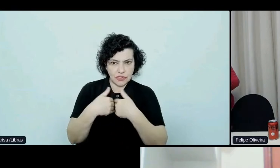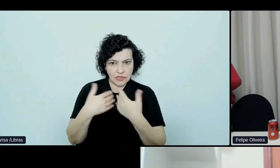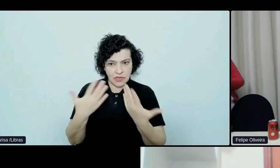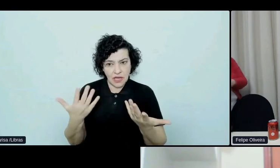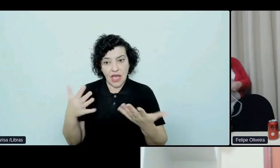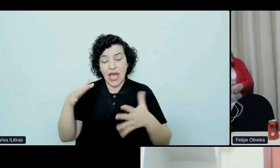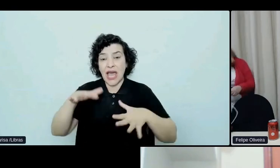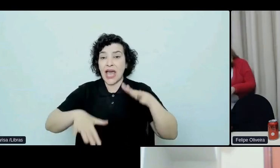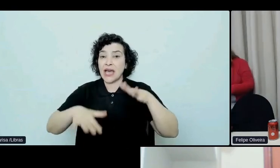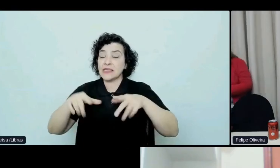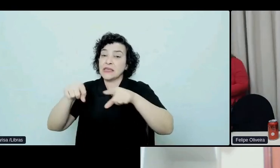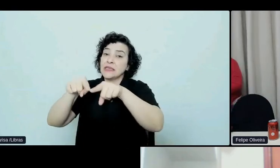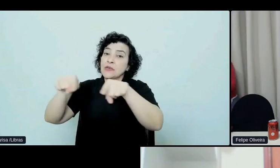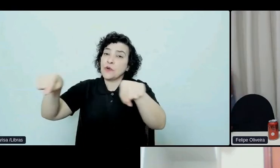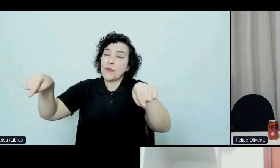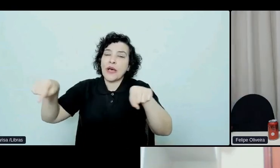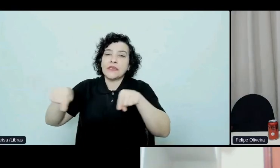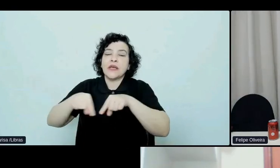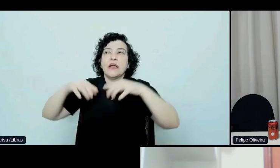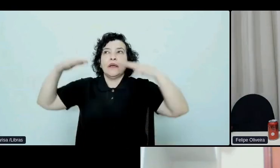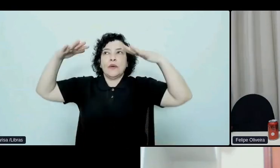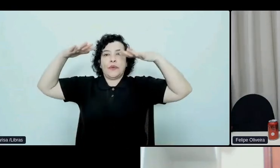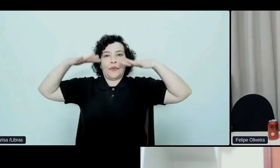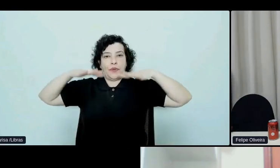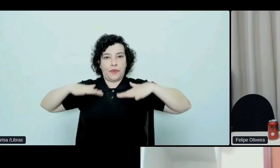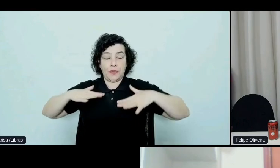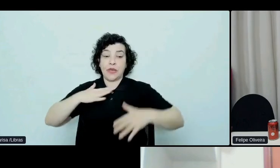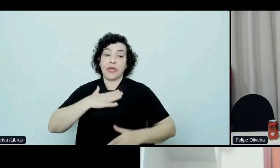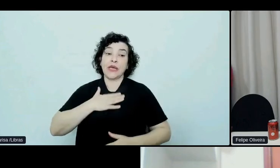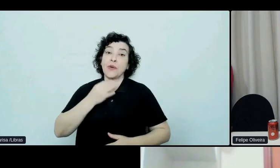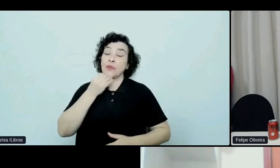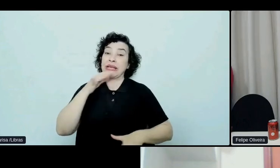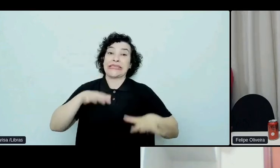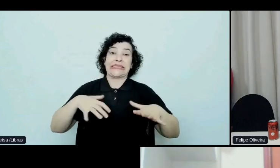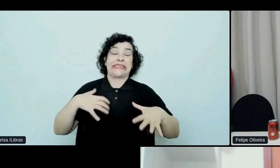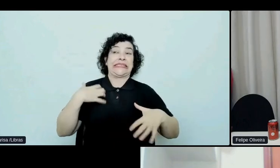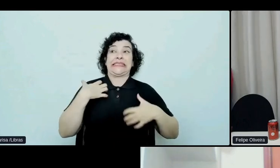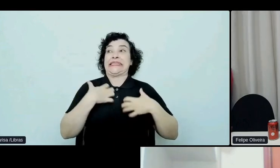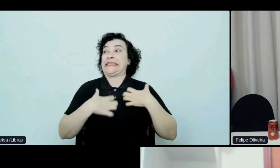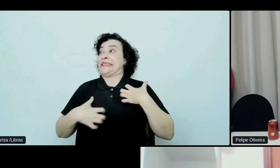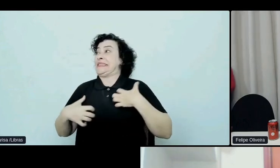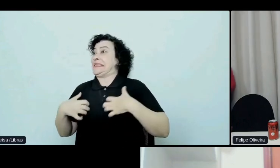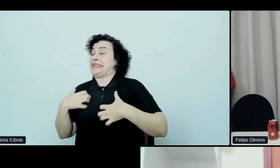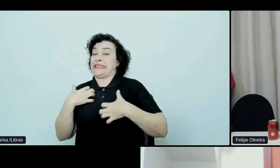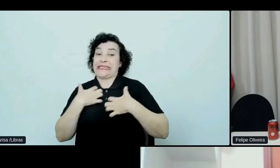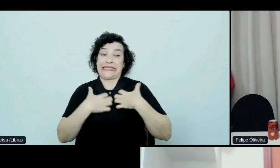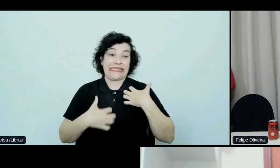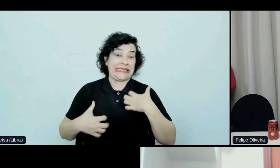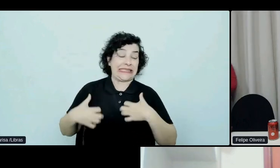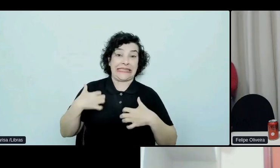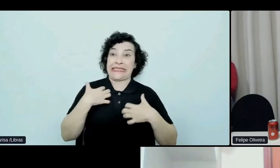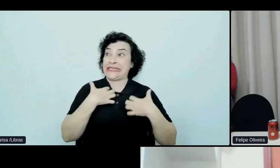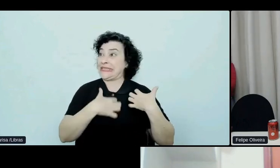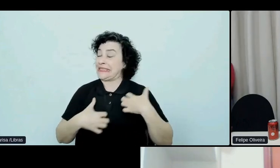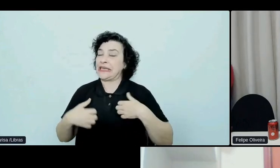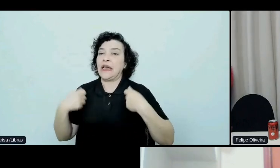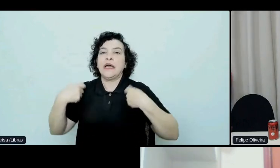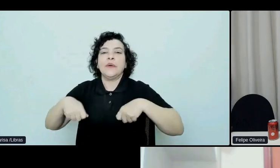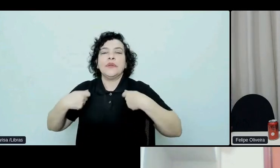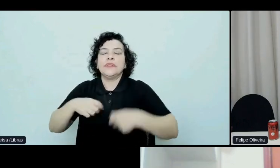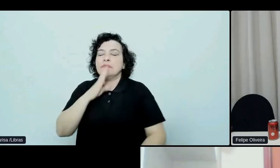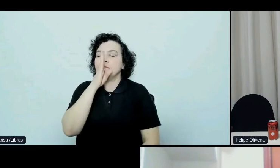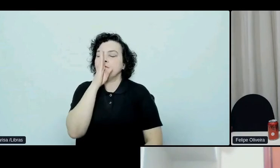que realmente é respeitar a pessoa. E dentro do ambiente de trabalho, saber se aquele